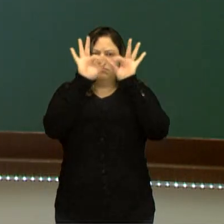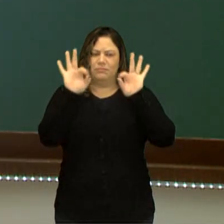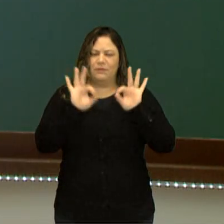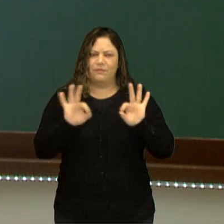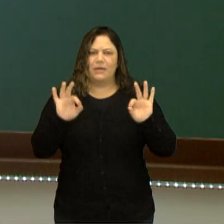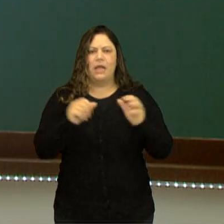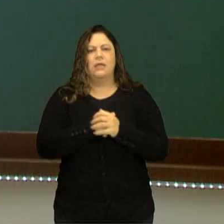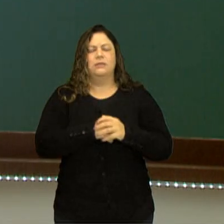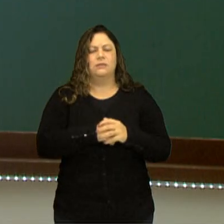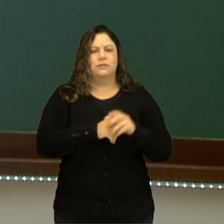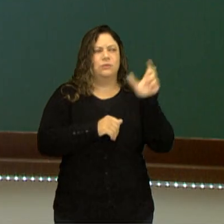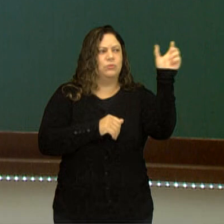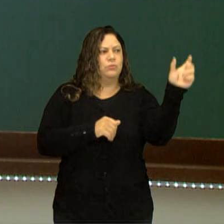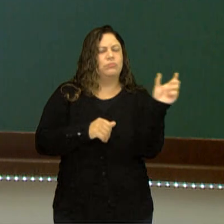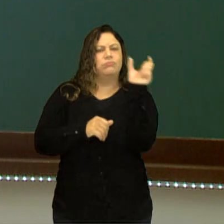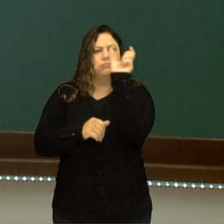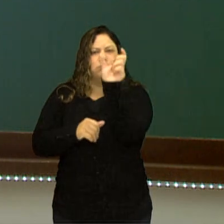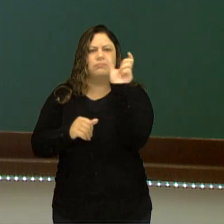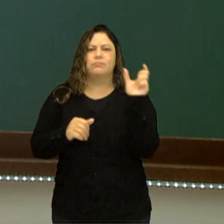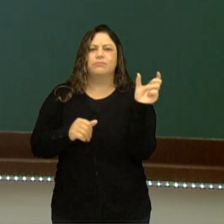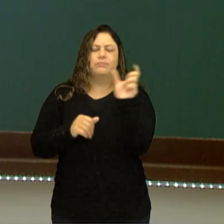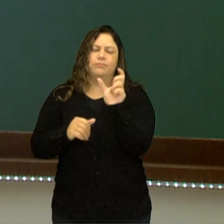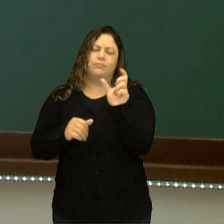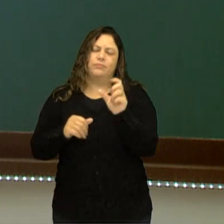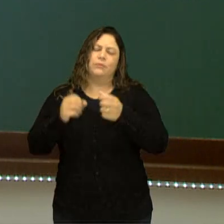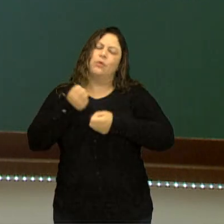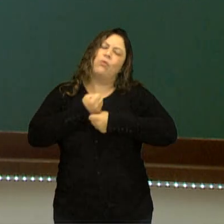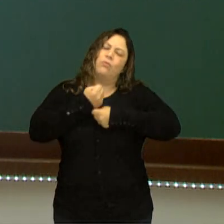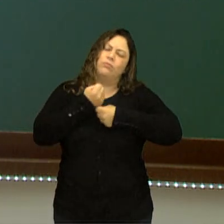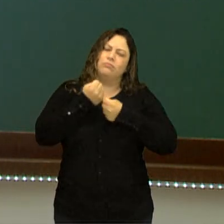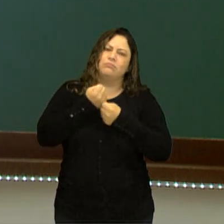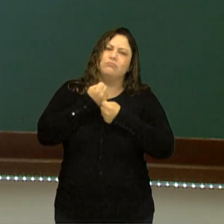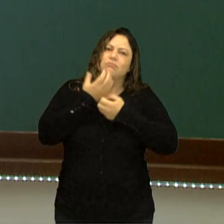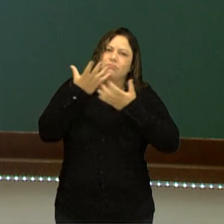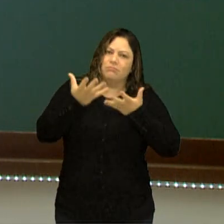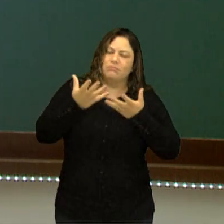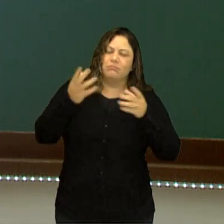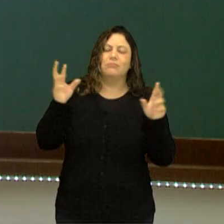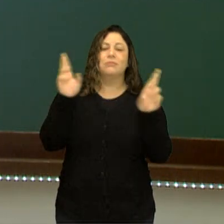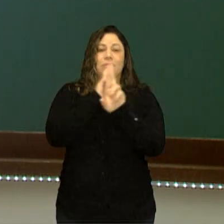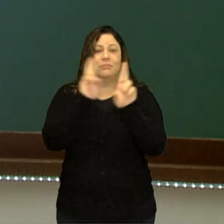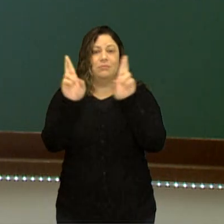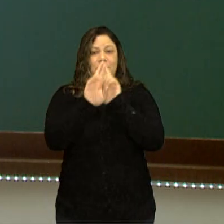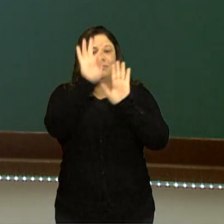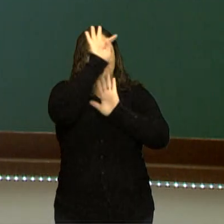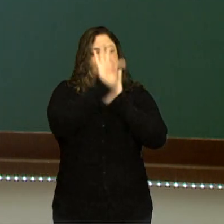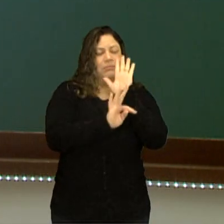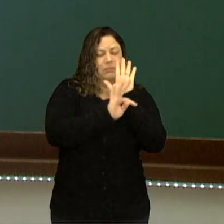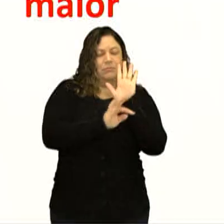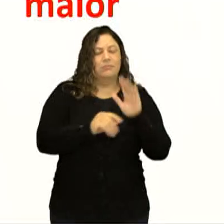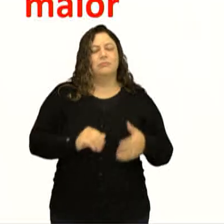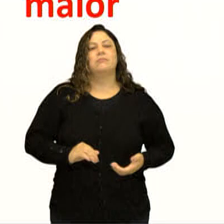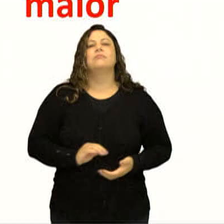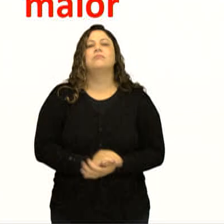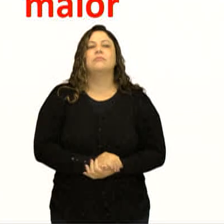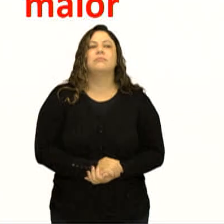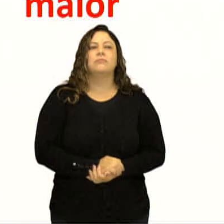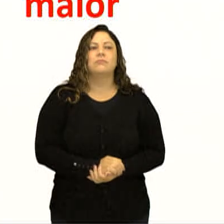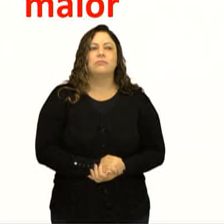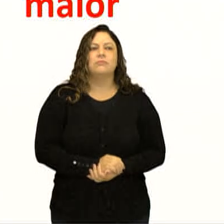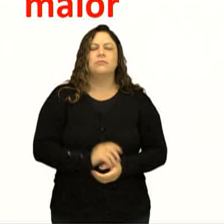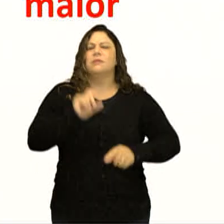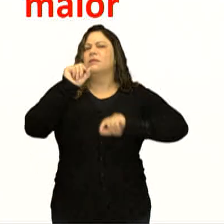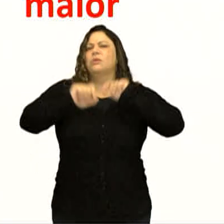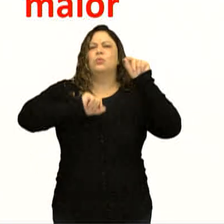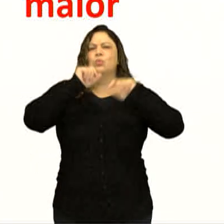do texto ou até mesmo com as suas palavras, claro, tendo uma relação com o texto. Estamos falando deste conto. Então, qual